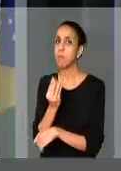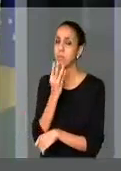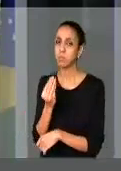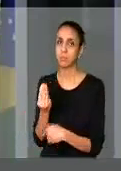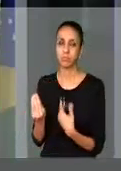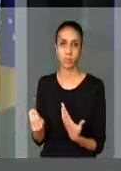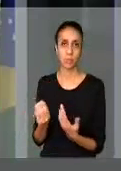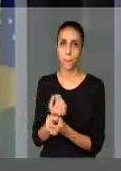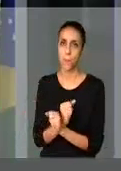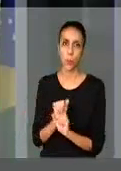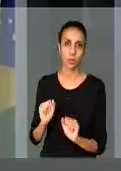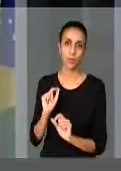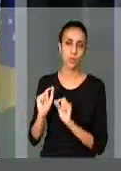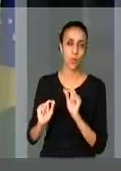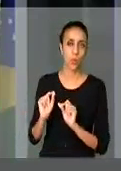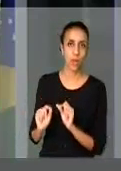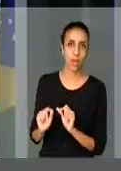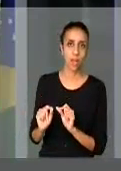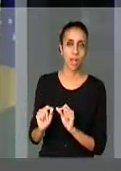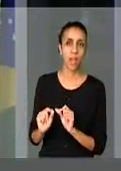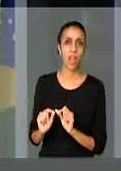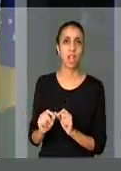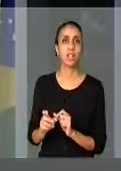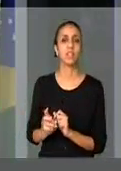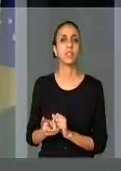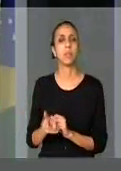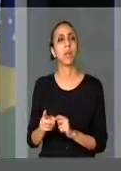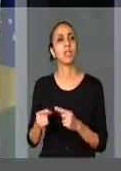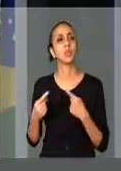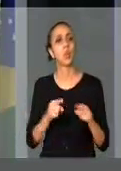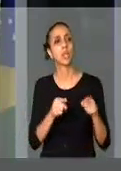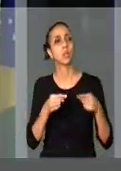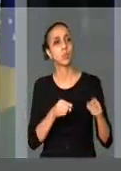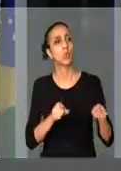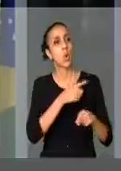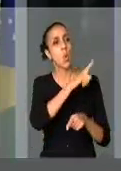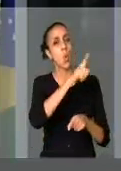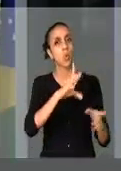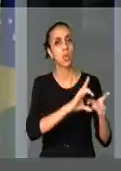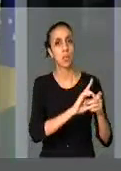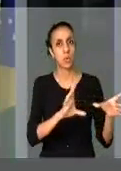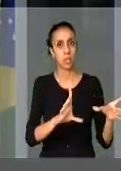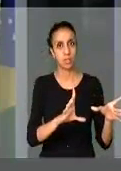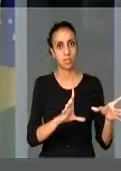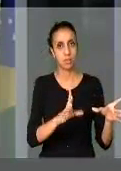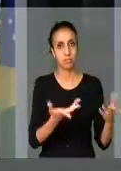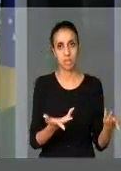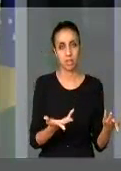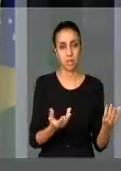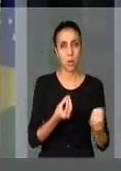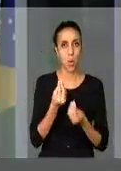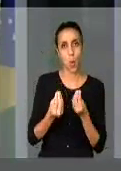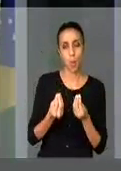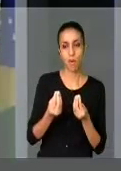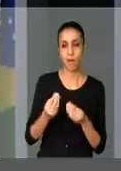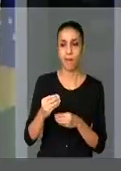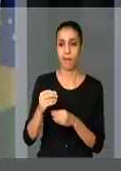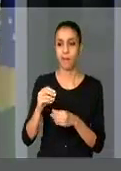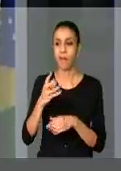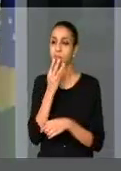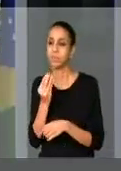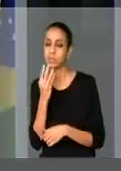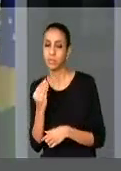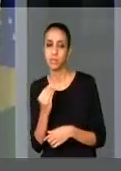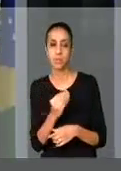inflacionar discordância com países democráticos como é o nosso país, o Brasil. Ainda que